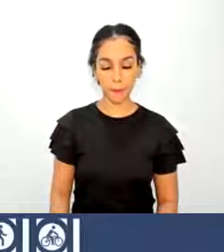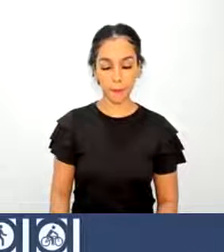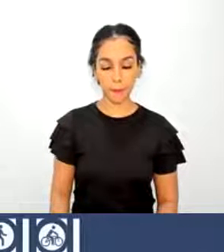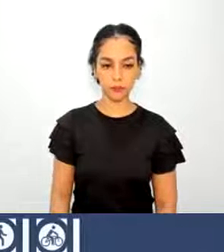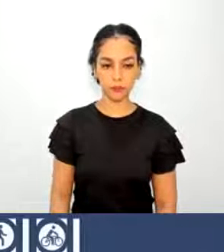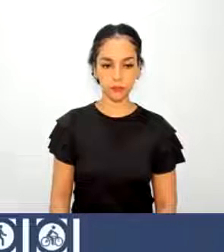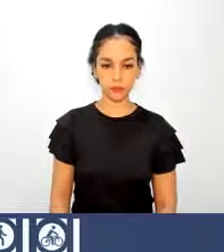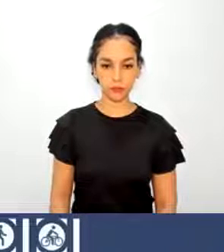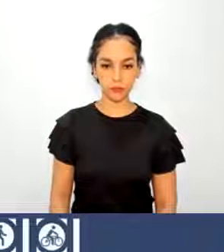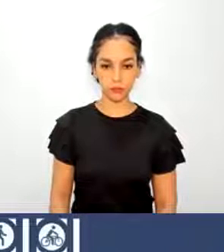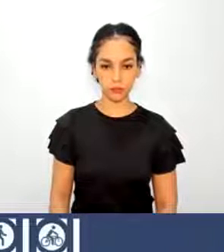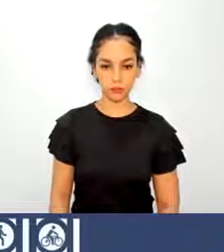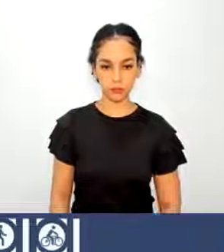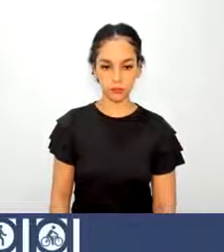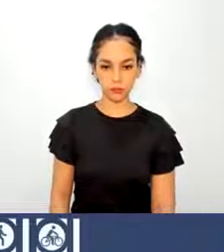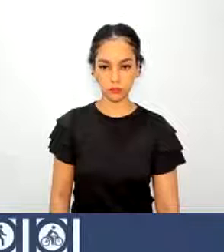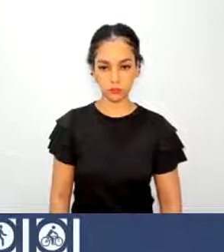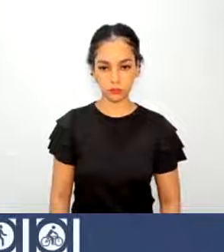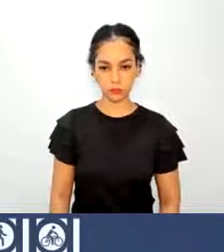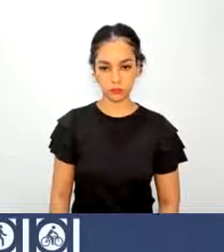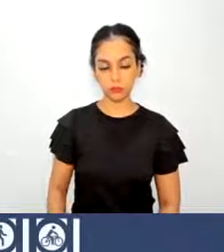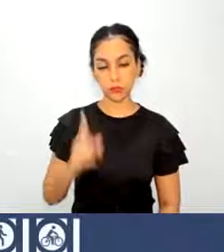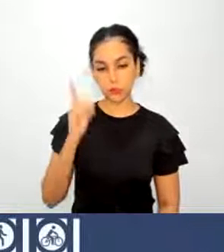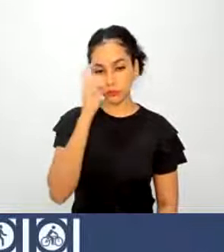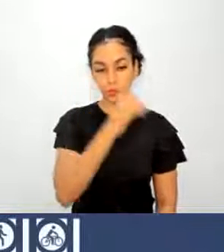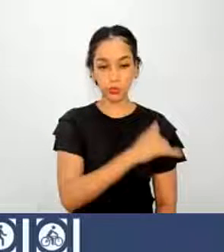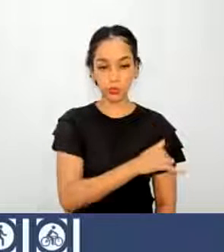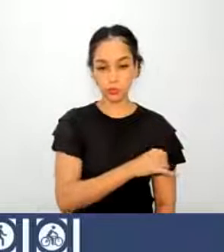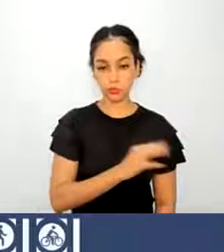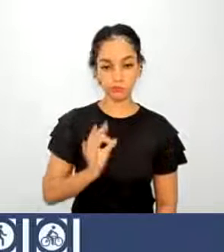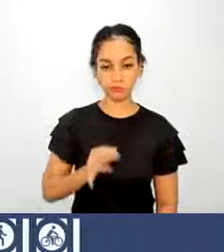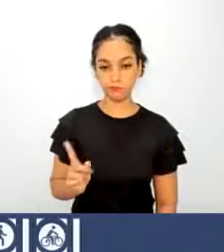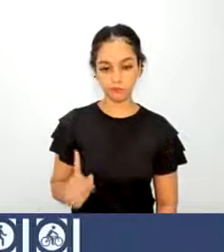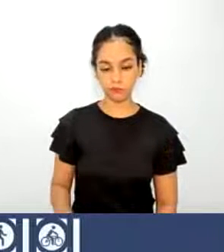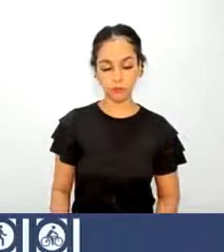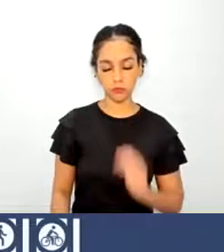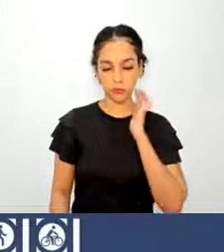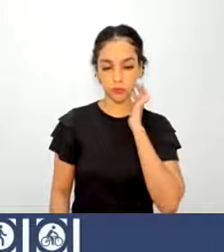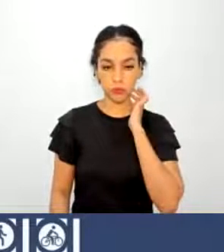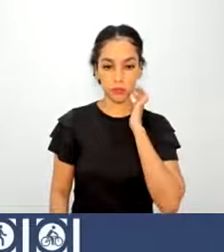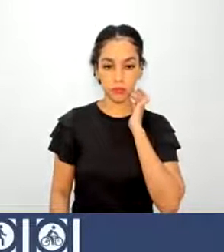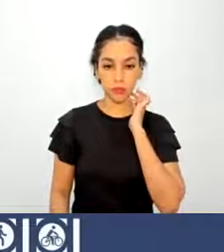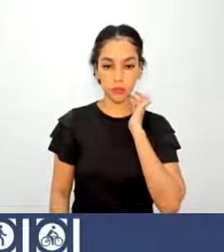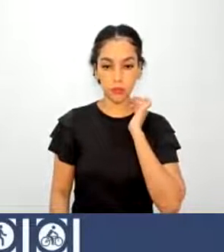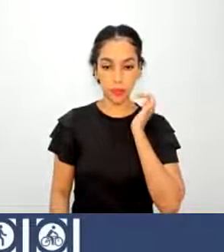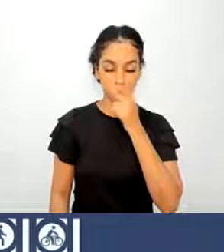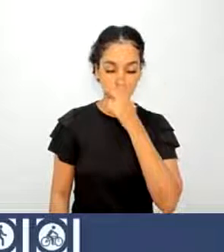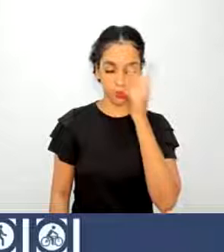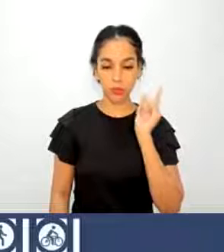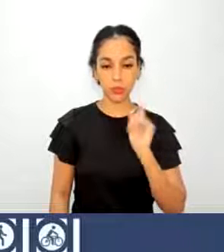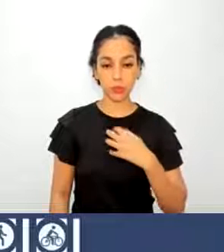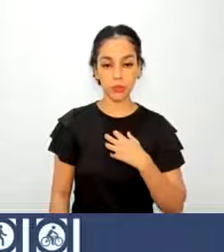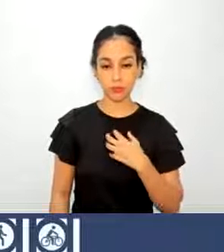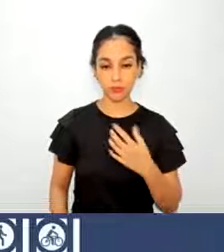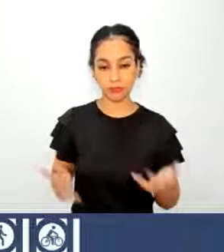Mas é difícil, assim, tanto que no Rio não deu muito certo. Não, as pessoas não se sentiram tão incentivadas, mas eu sei que em São Paulo